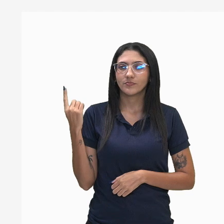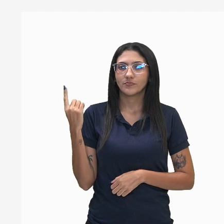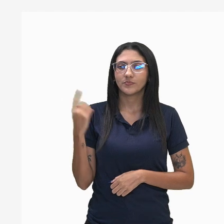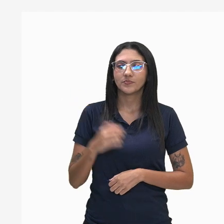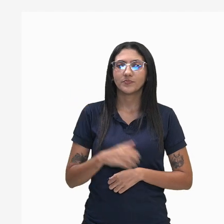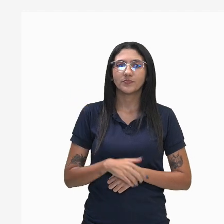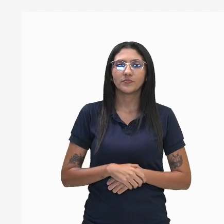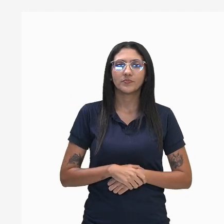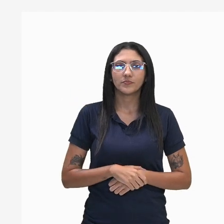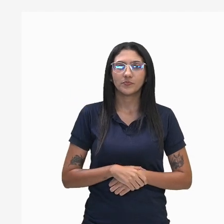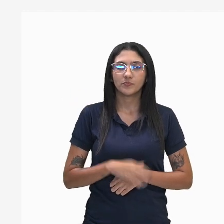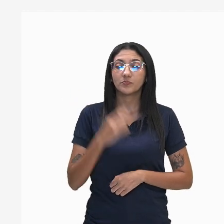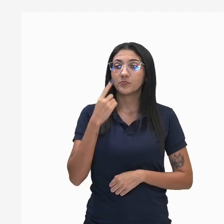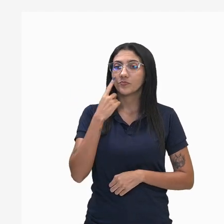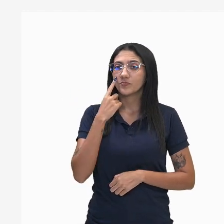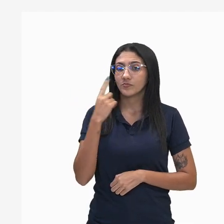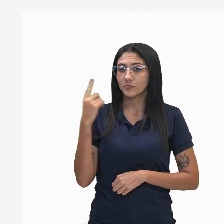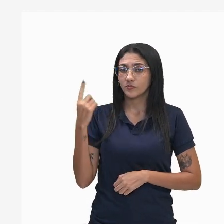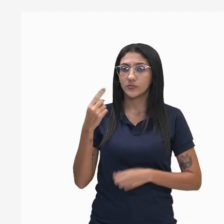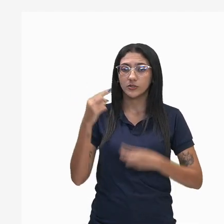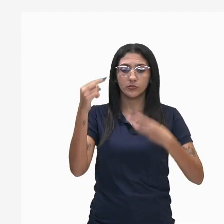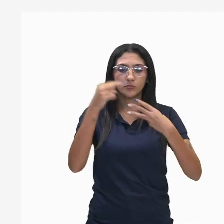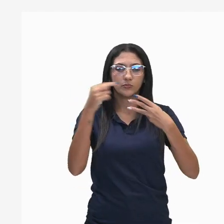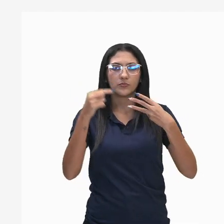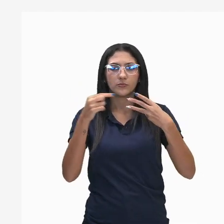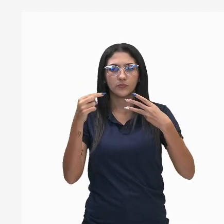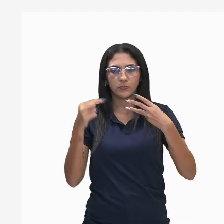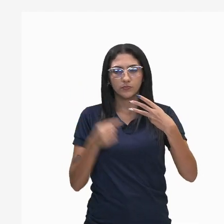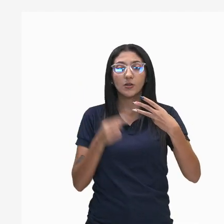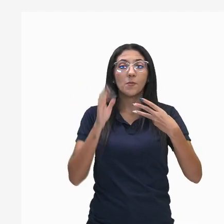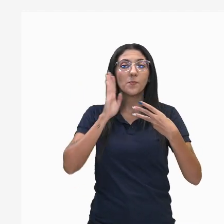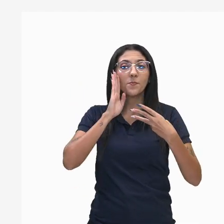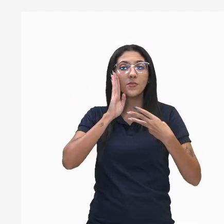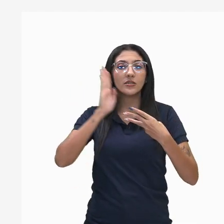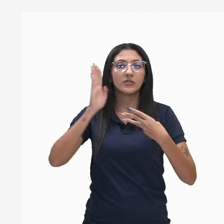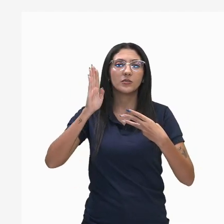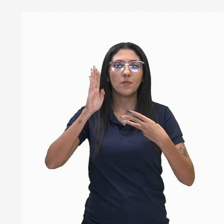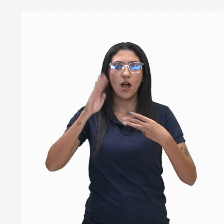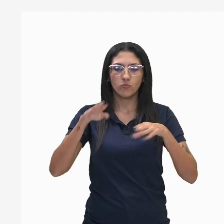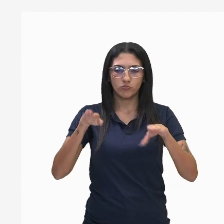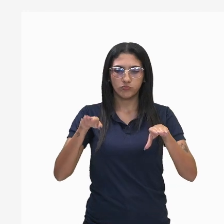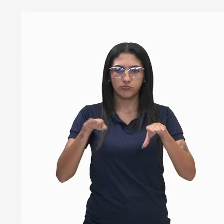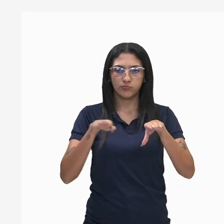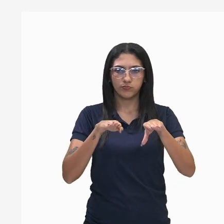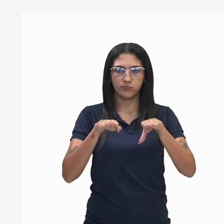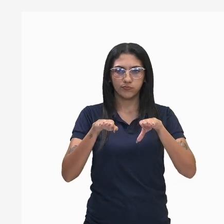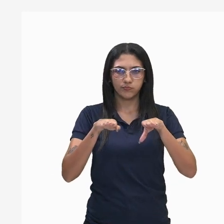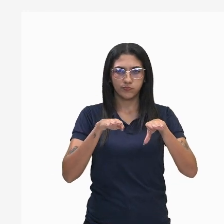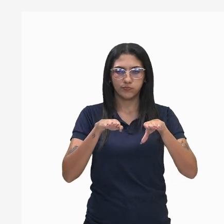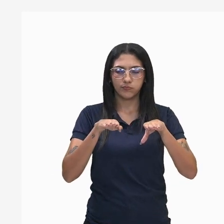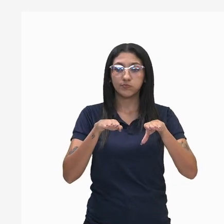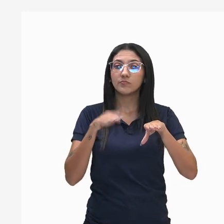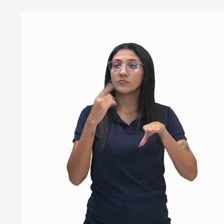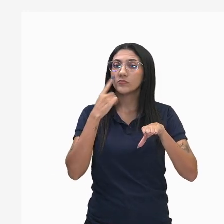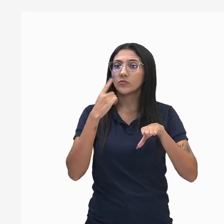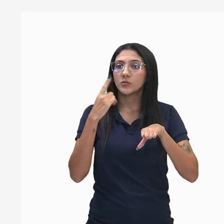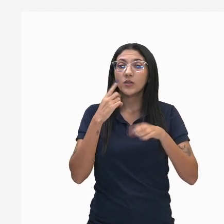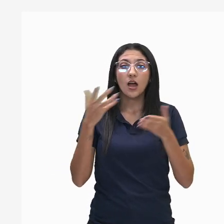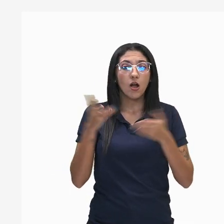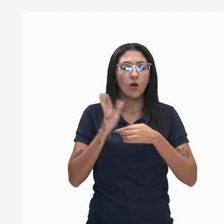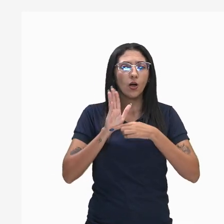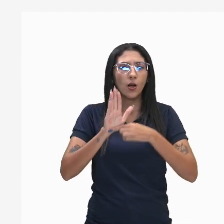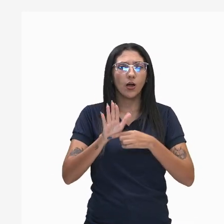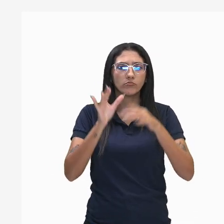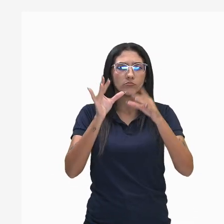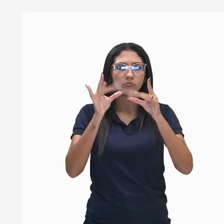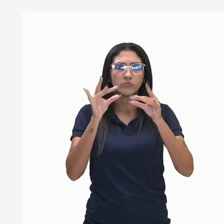Então, né, a gente tem aí os 3 tipos principais de limites entre placas tectônicas. E aí eu vou mostrar para vocês com mais